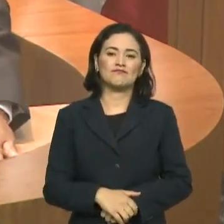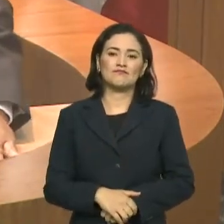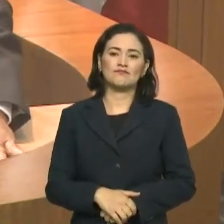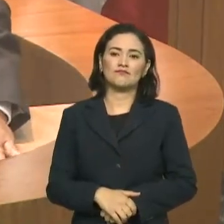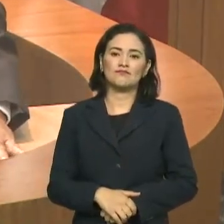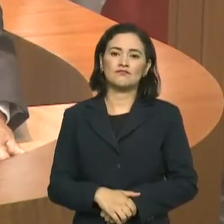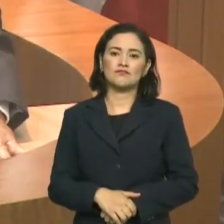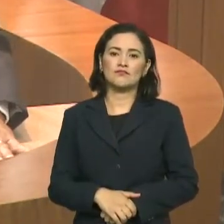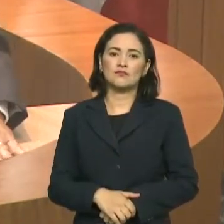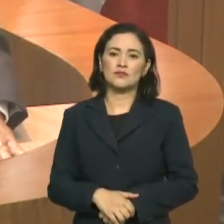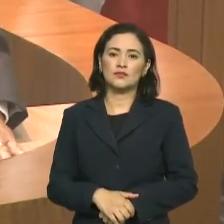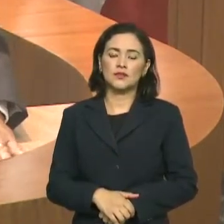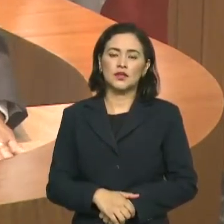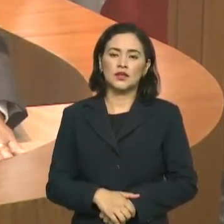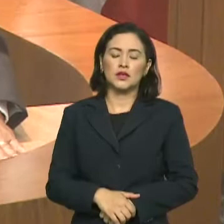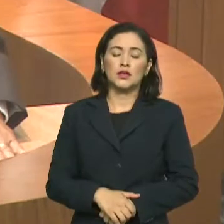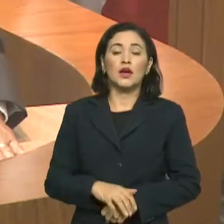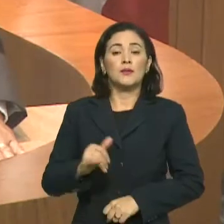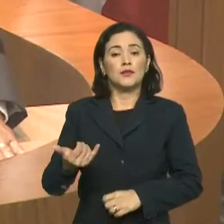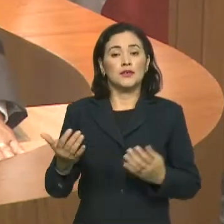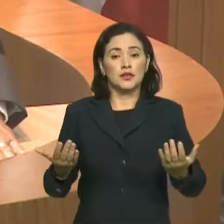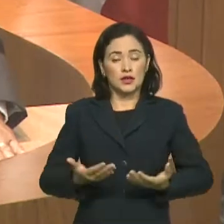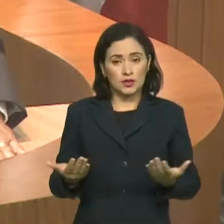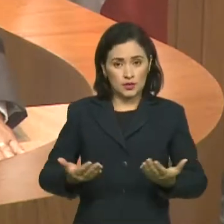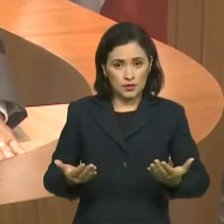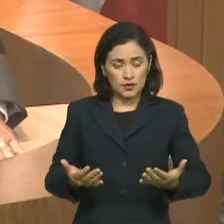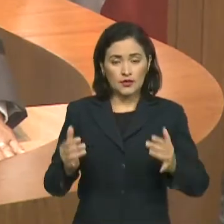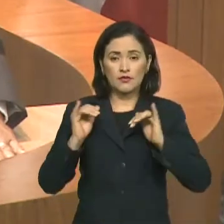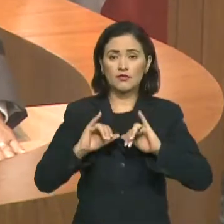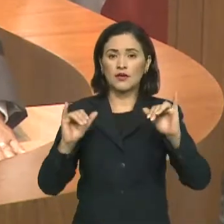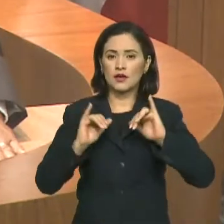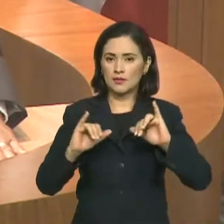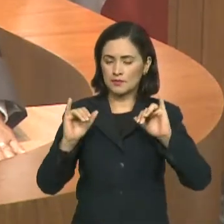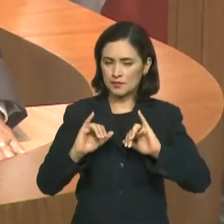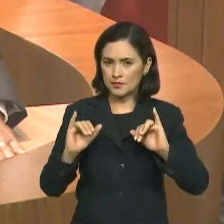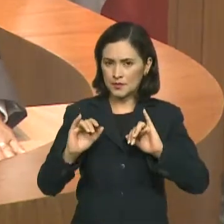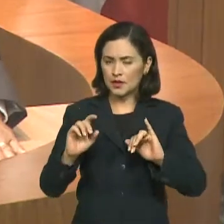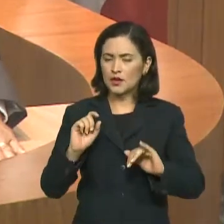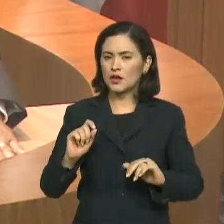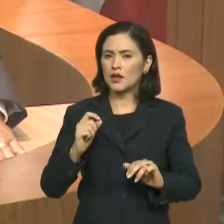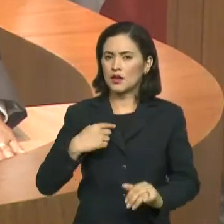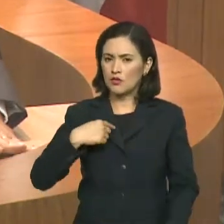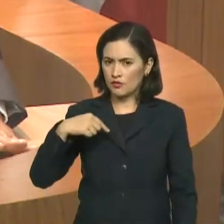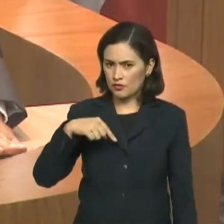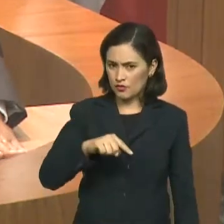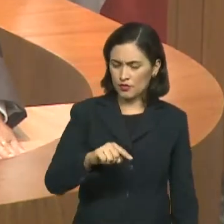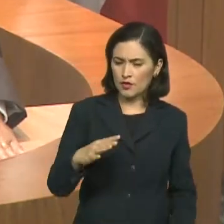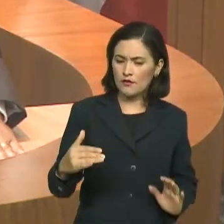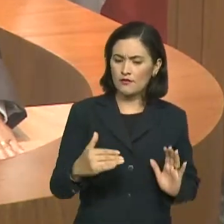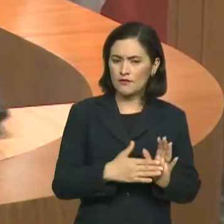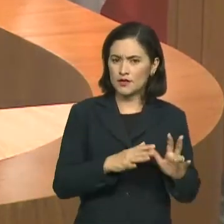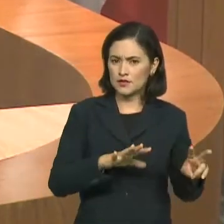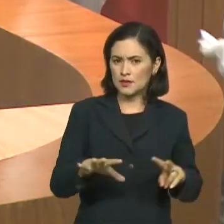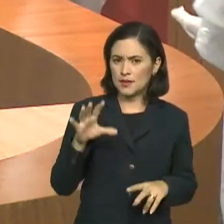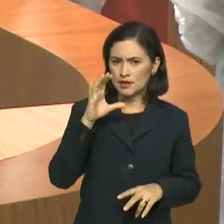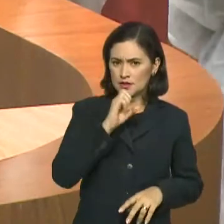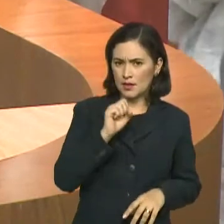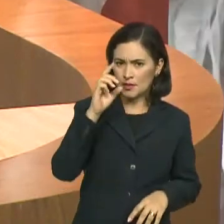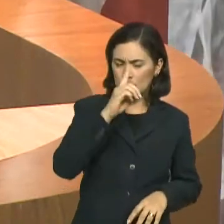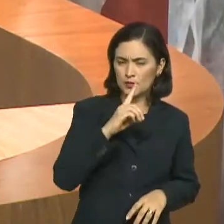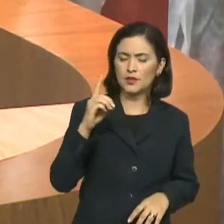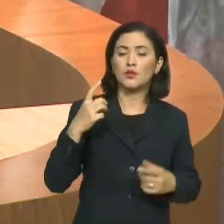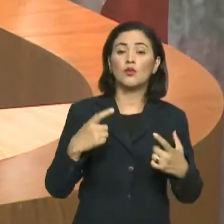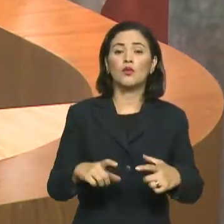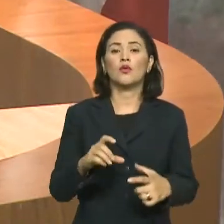fazer o registro de uma agenda que fiz no último final de semana no município de São João do